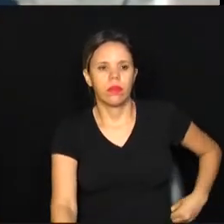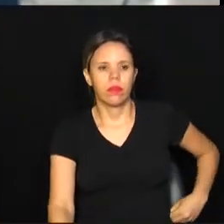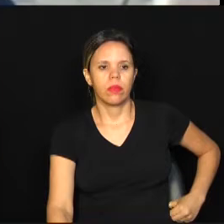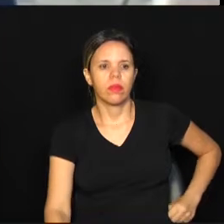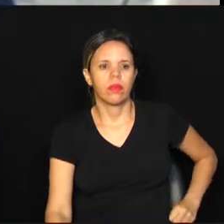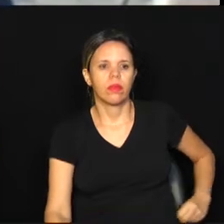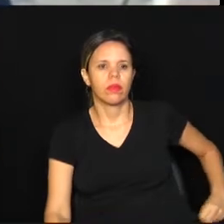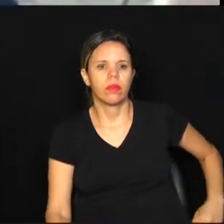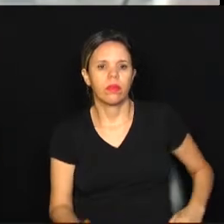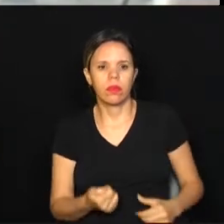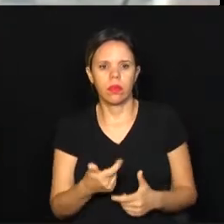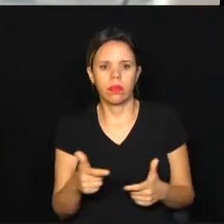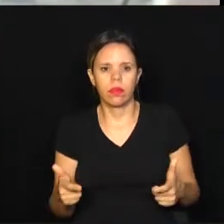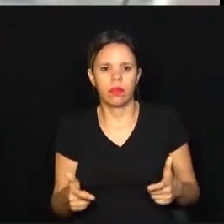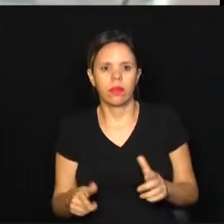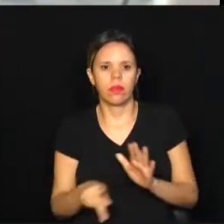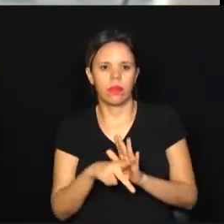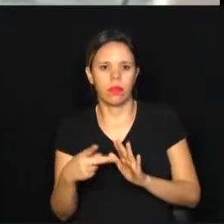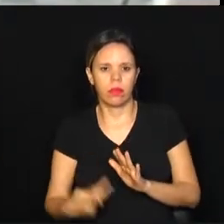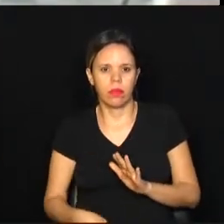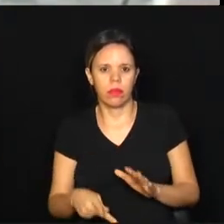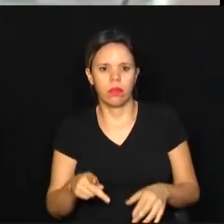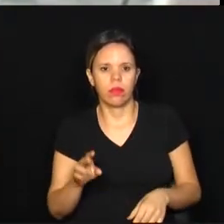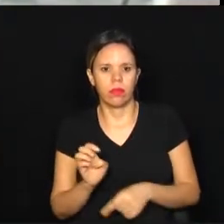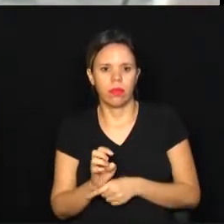escapando um pouco da mão do próprio Estado.